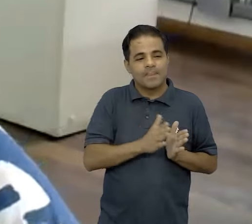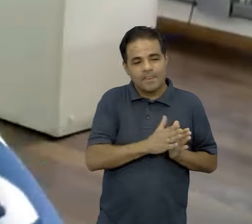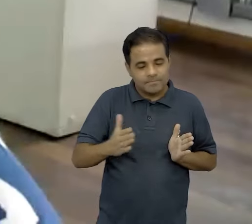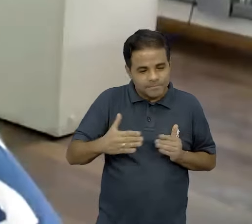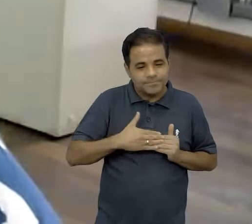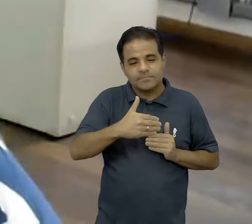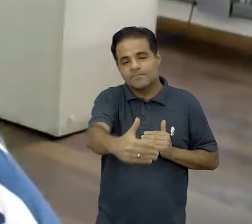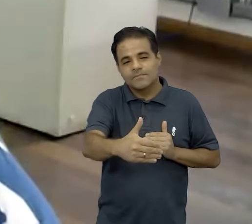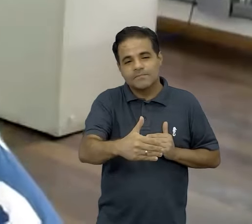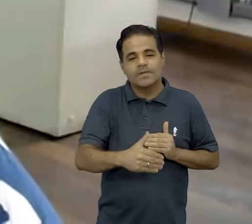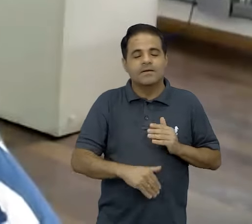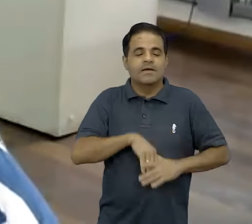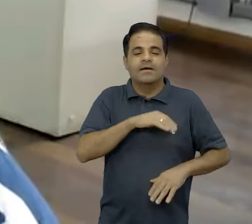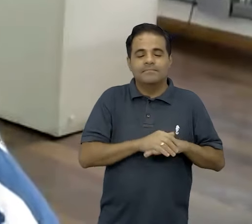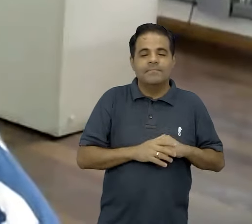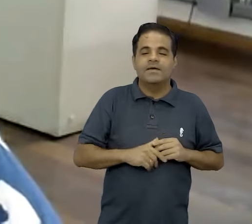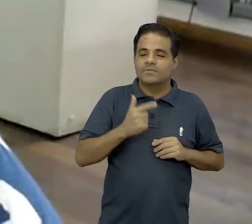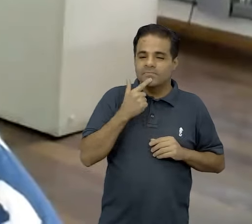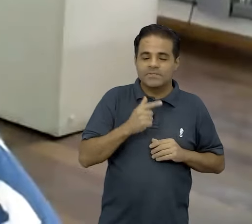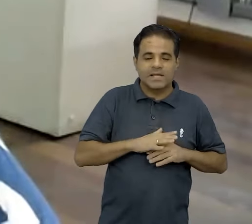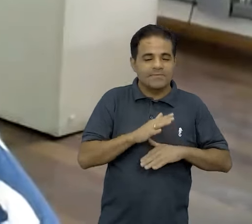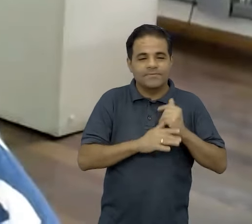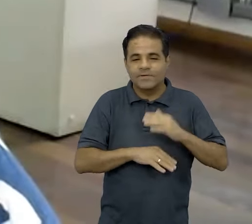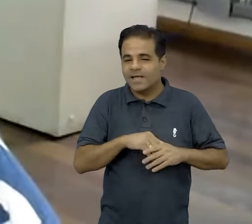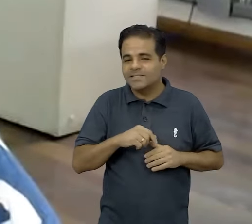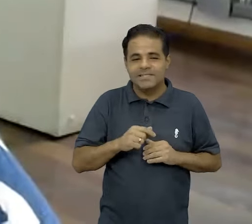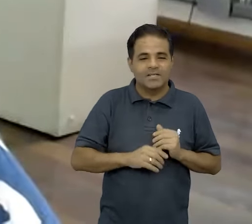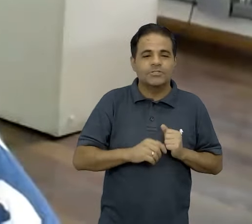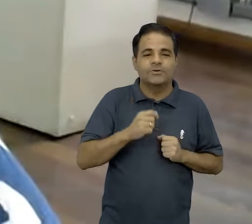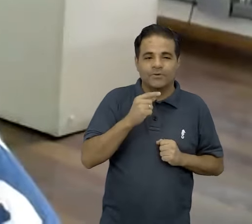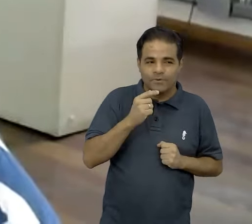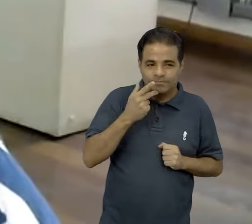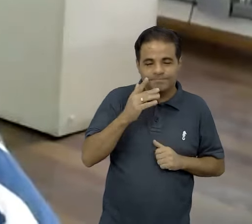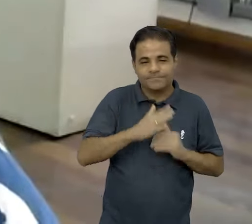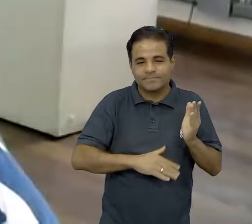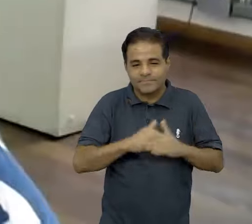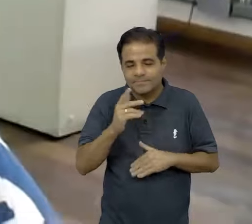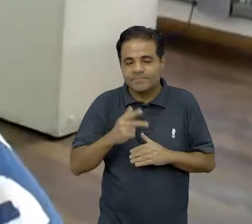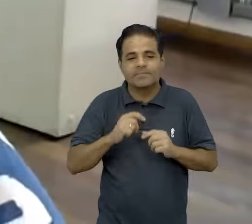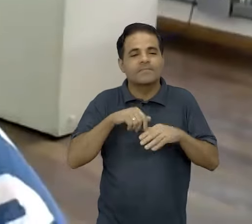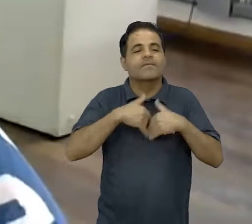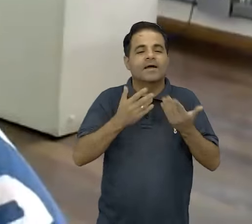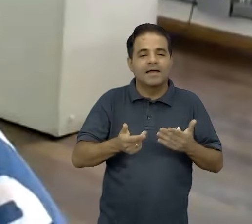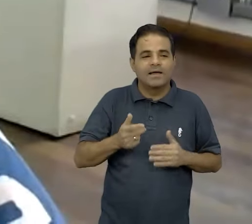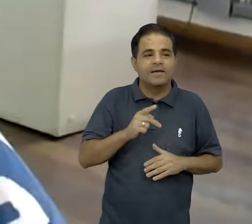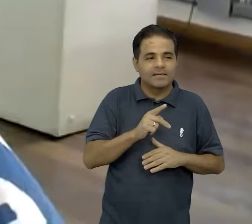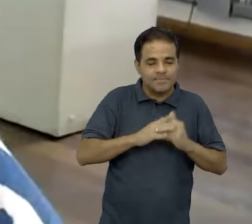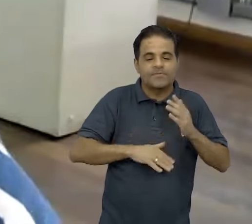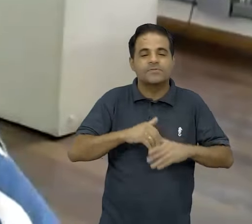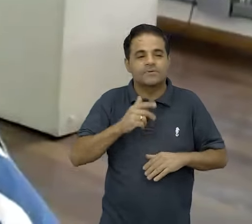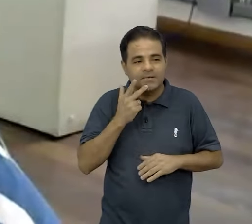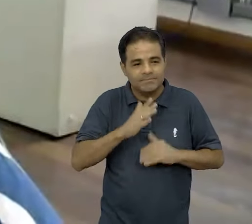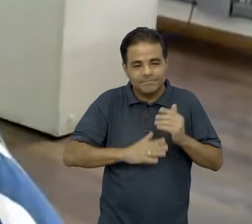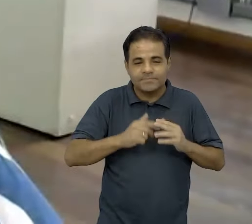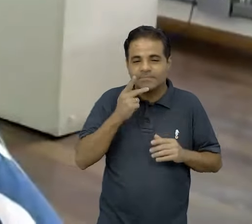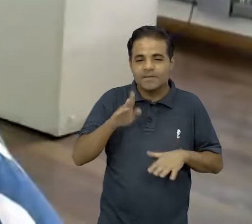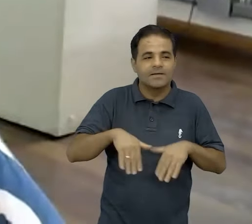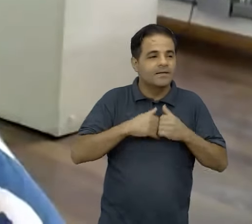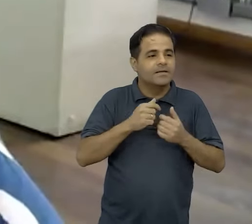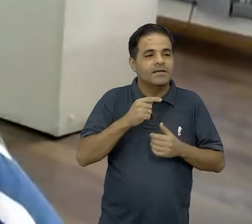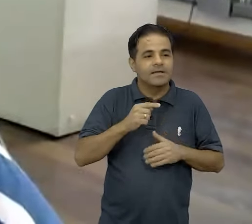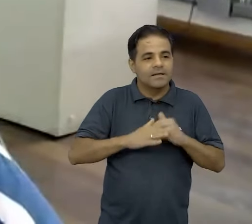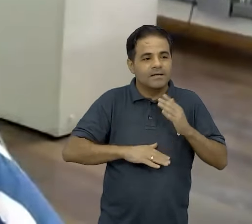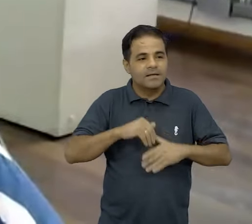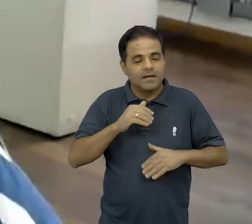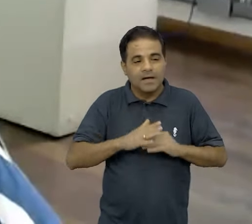partir desses elementos, os estudantes eles vão ter a oportunidade de refletir qual é a coleção maior, qual é a menor,